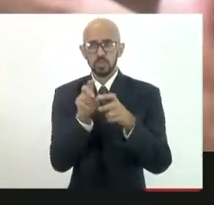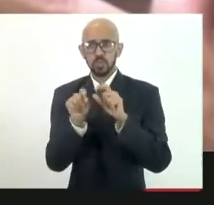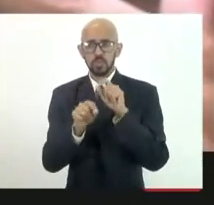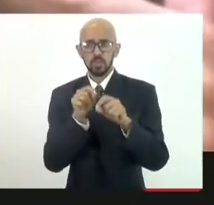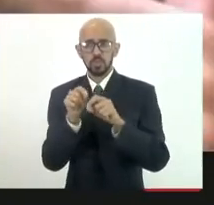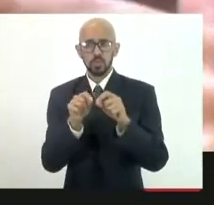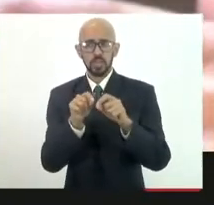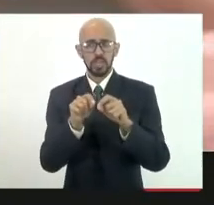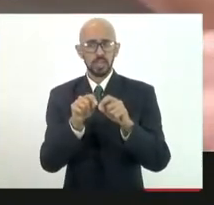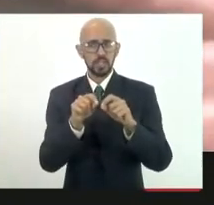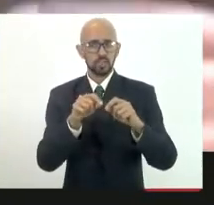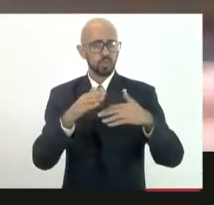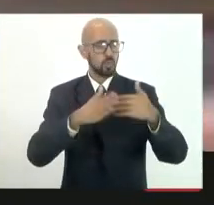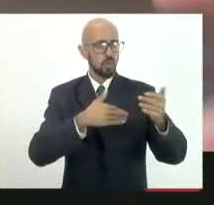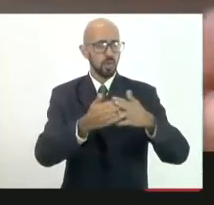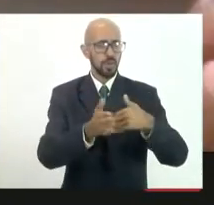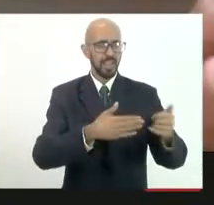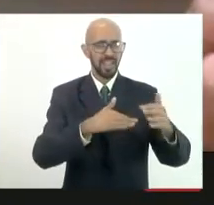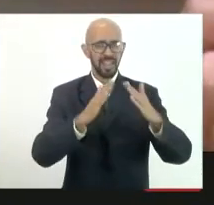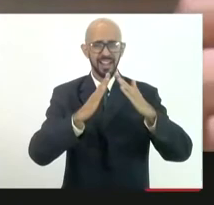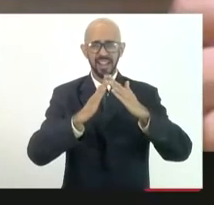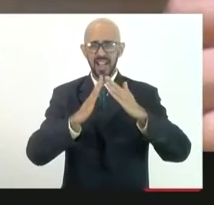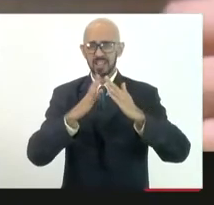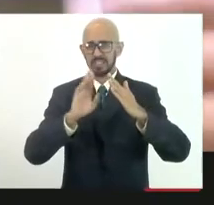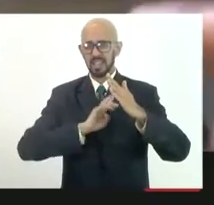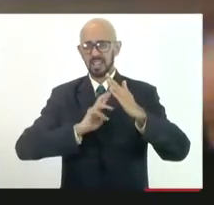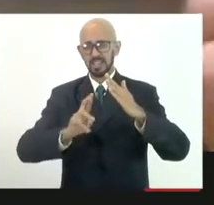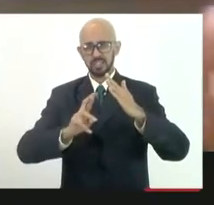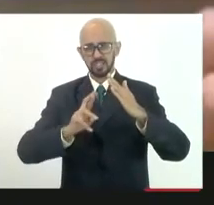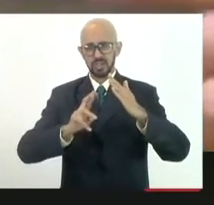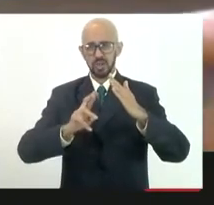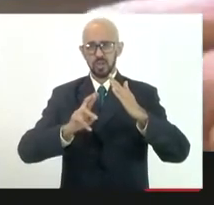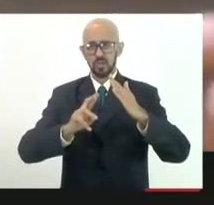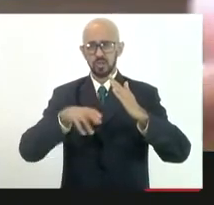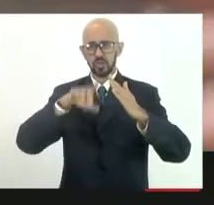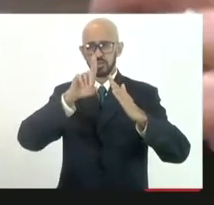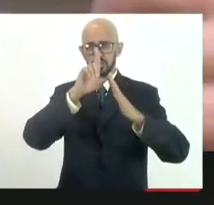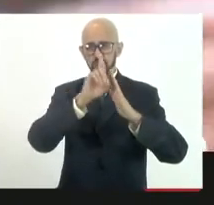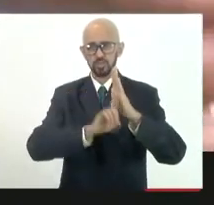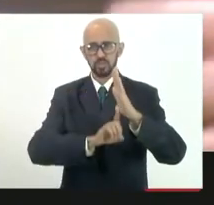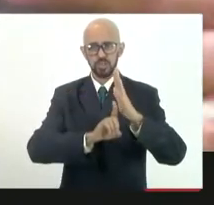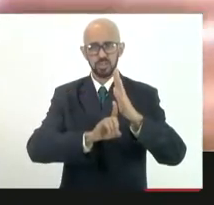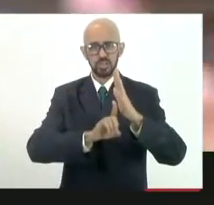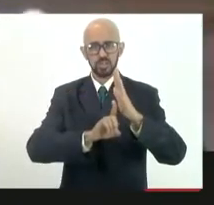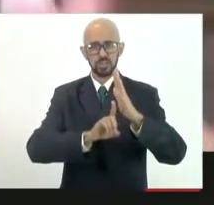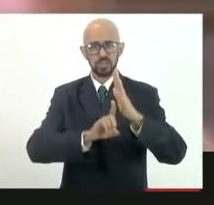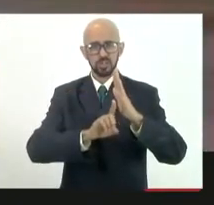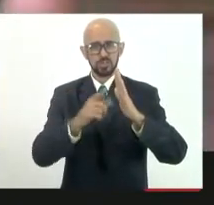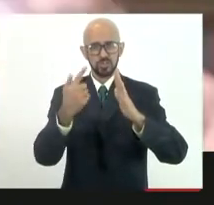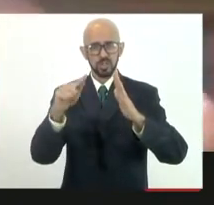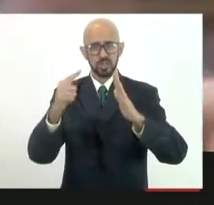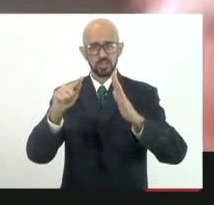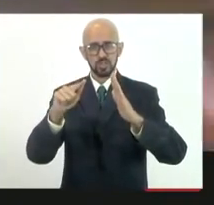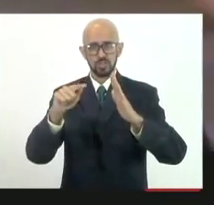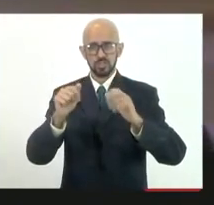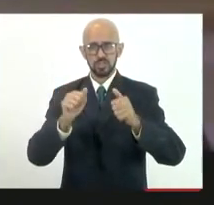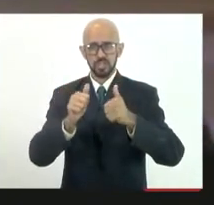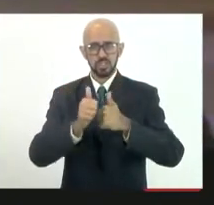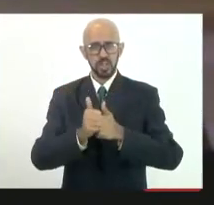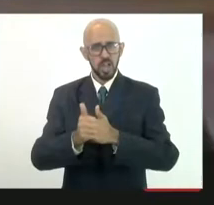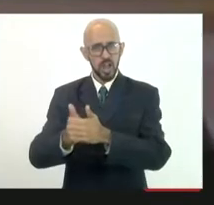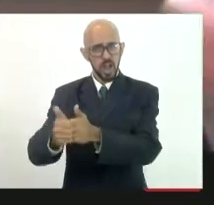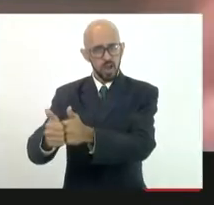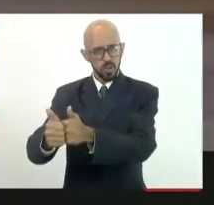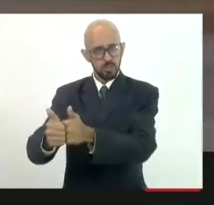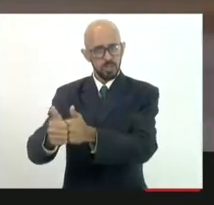dos templos de qualquer culto, das imunidades, dos direitos garantidos, esteja alinhada às formas de organização de